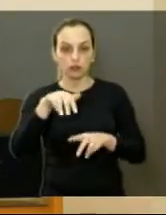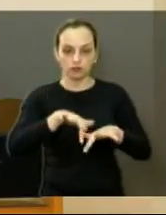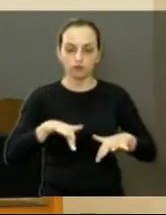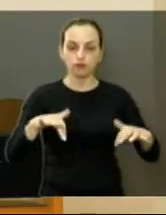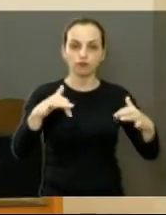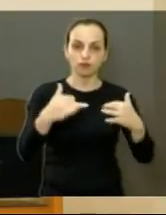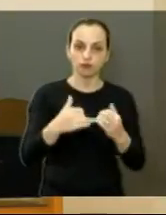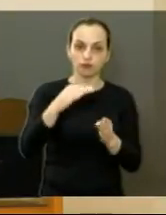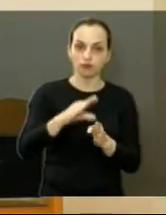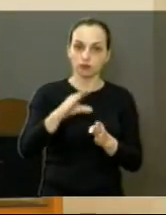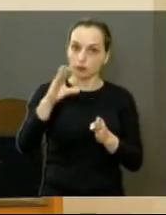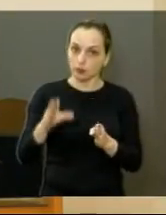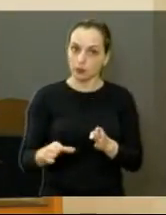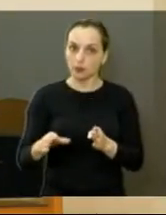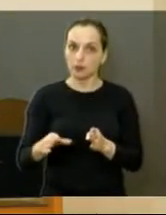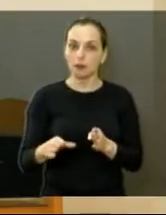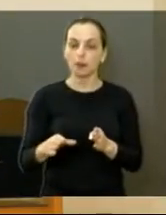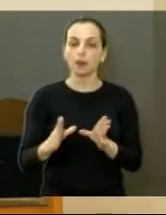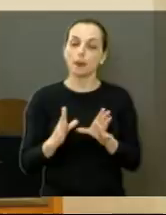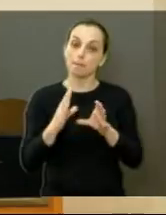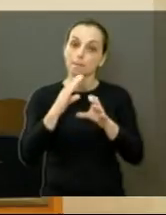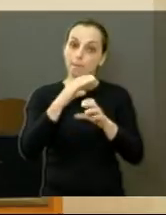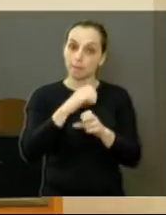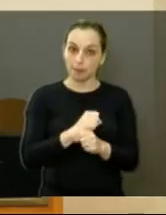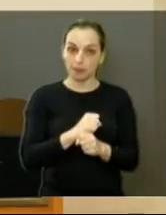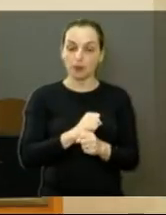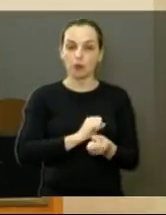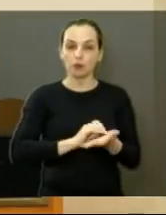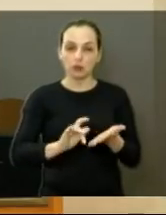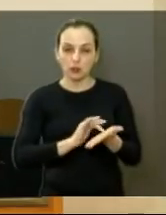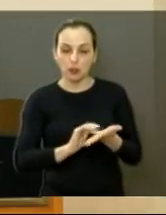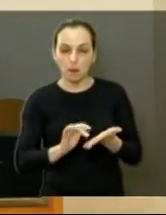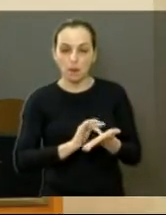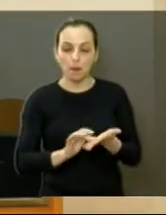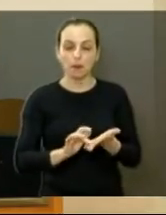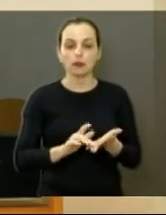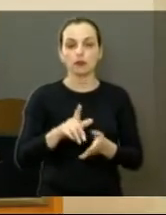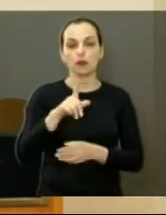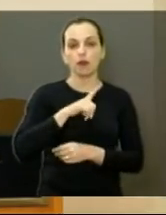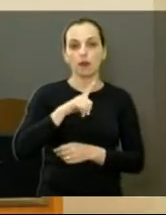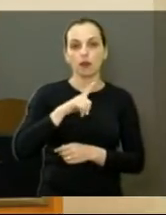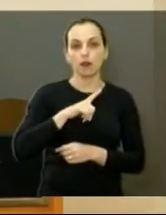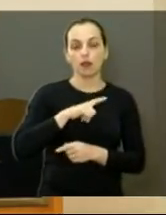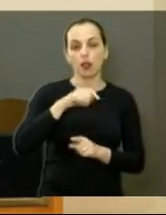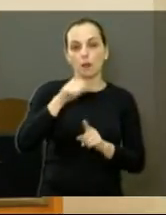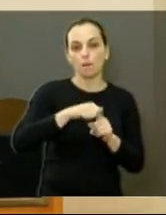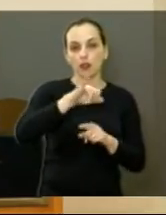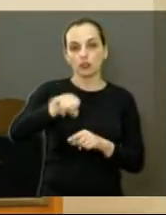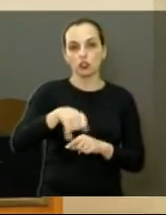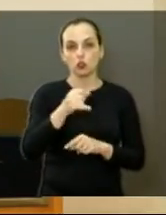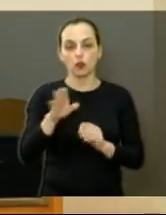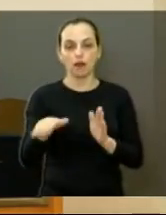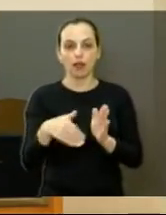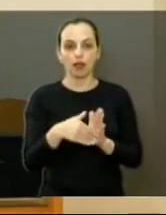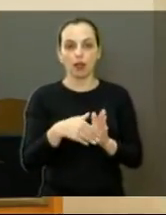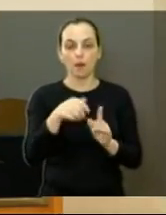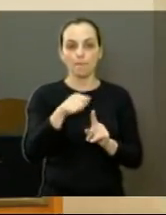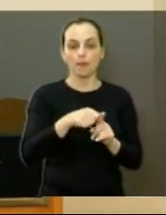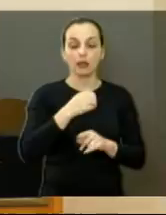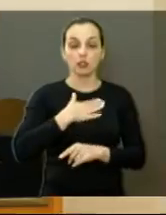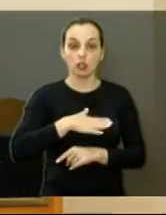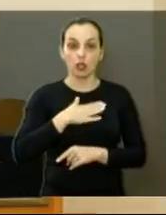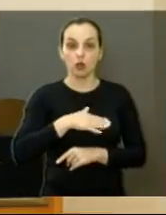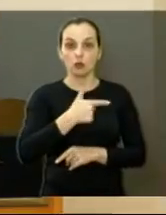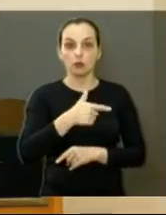Câmara. Além das receitas e despesas incorridas de junho a agosto desse ano, os representantes